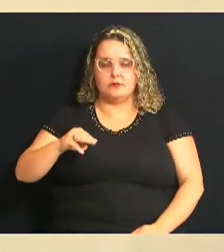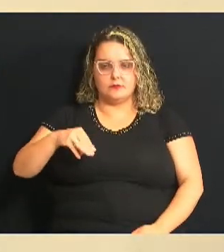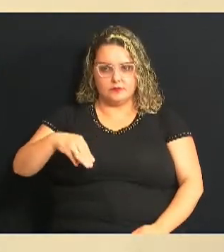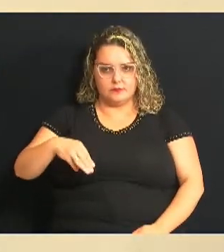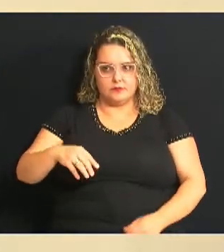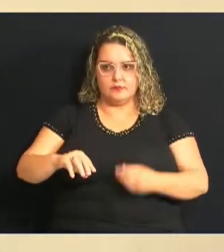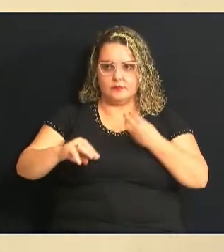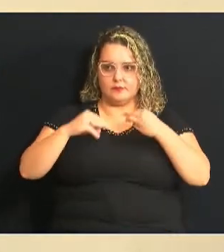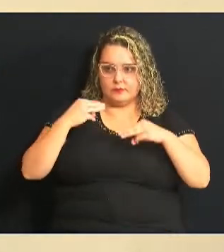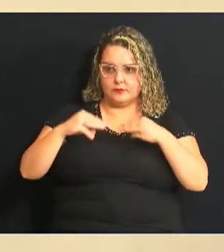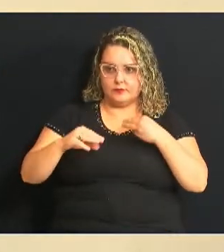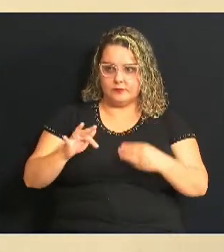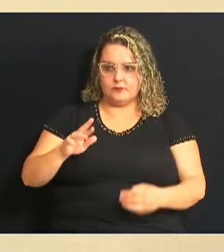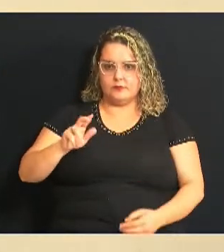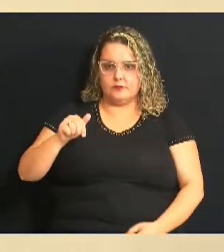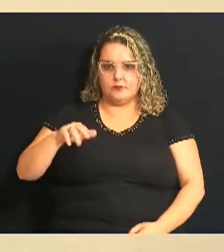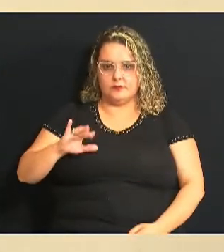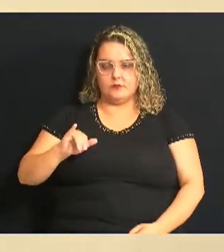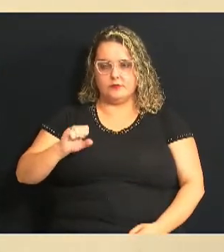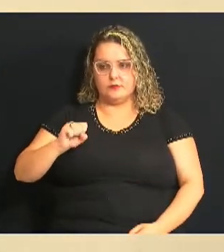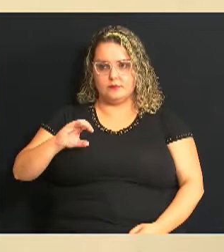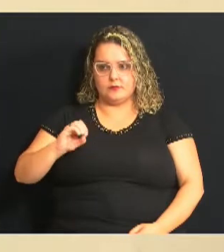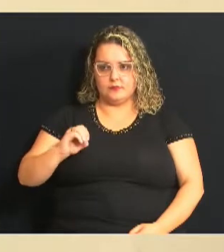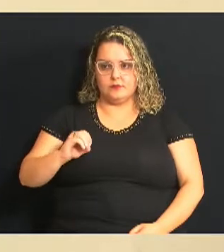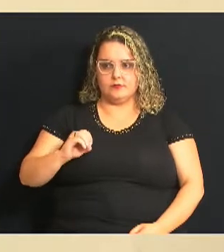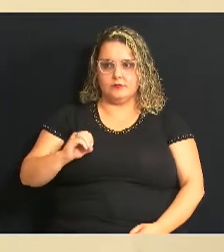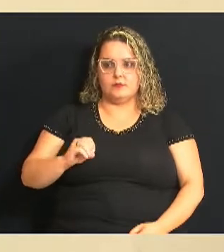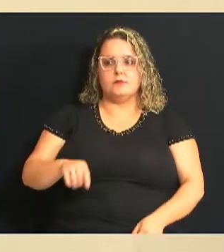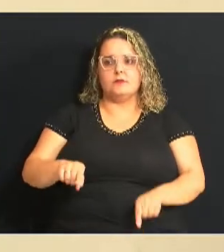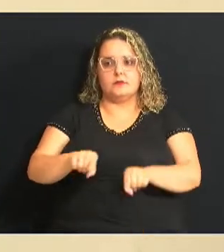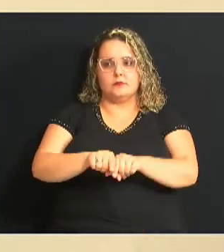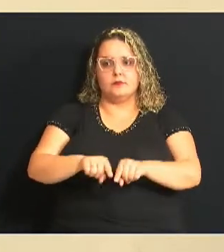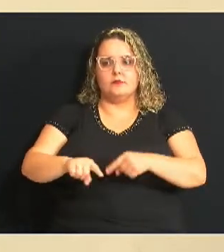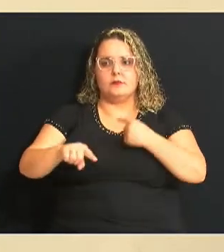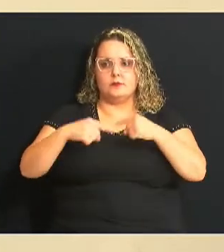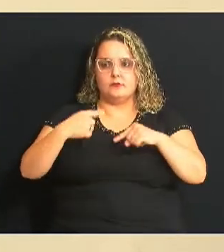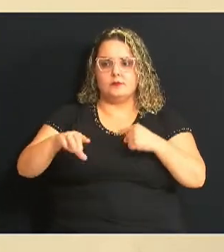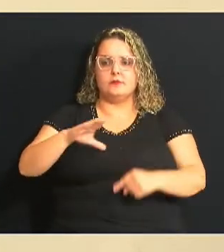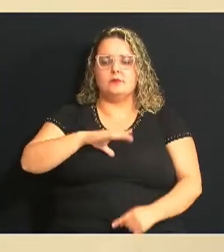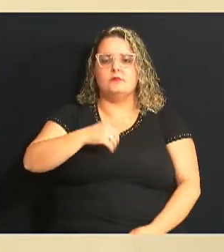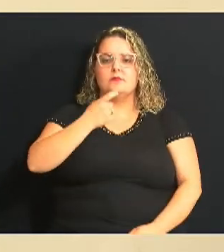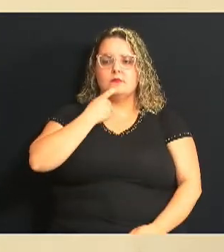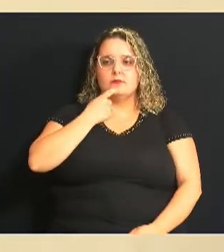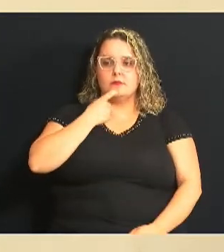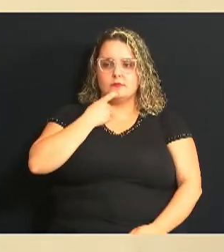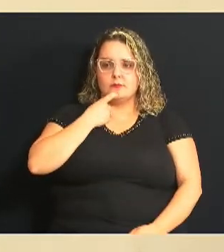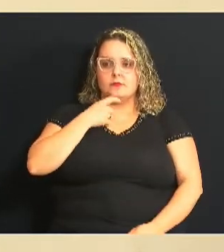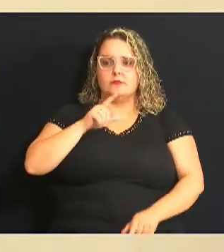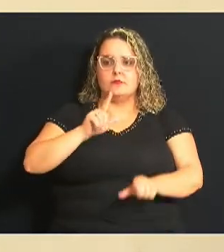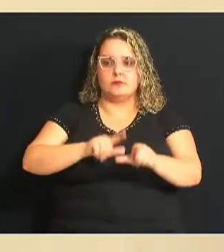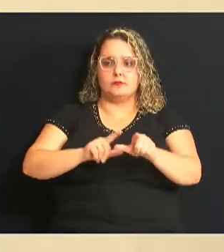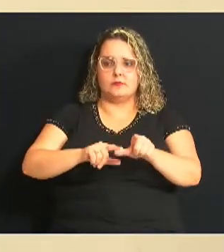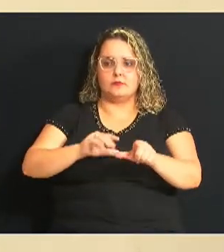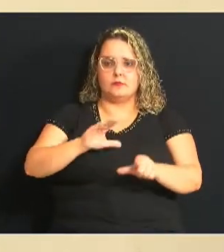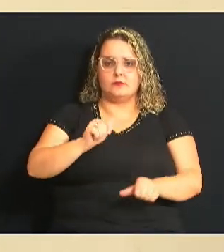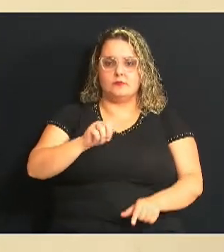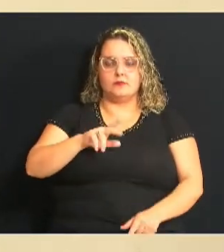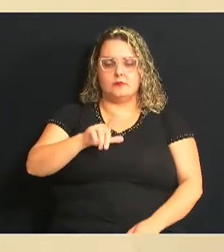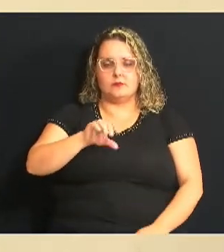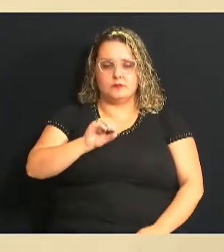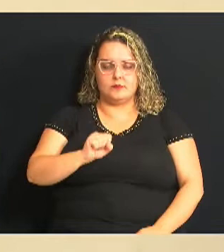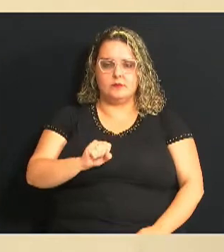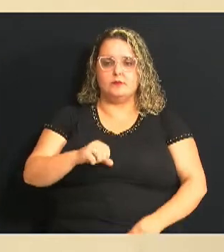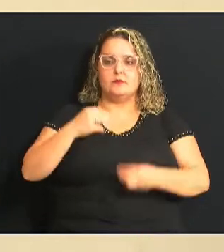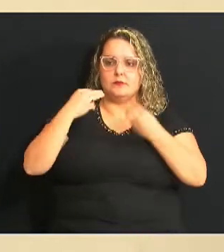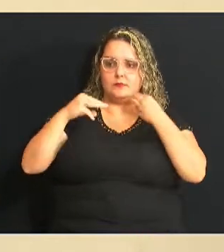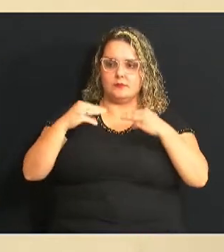Música Francisco Manuel da Silva. E do Hino da cidade de Campinas. Letra Carlos Ferreira.